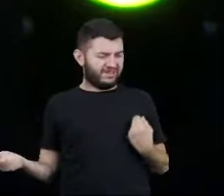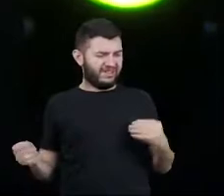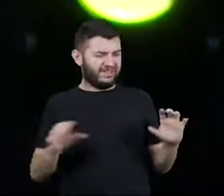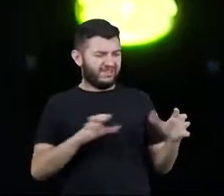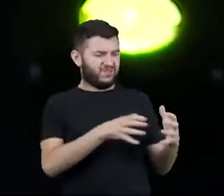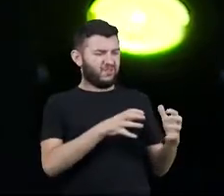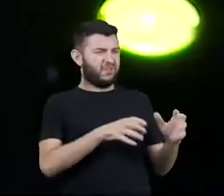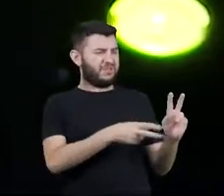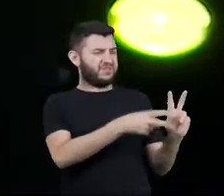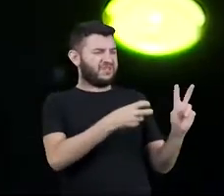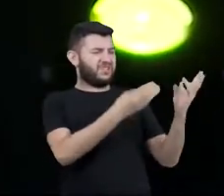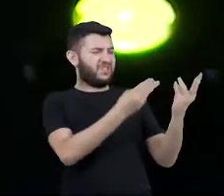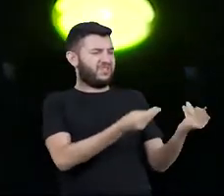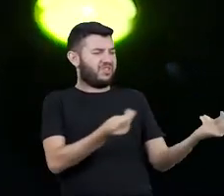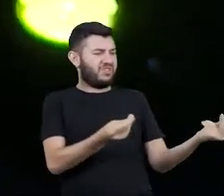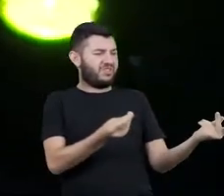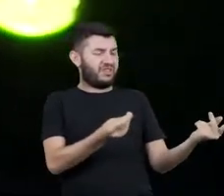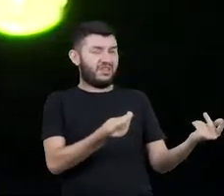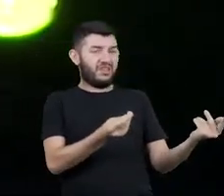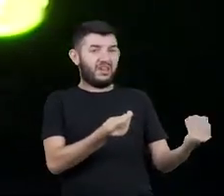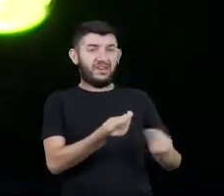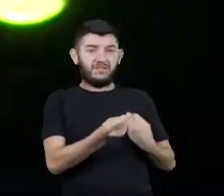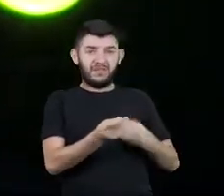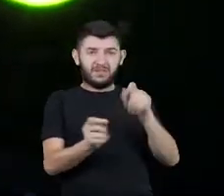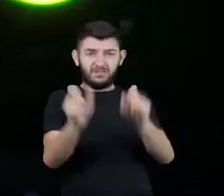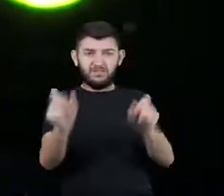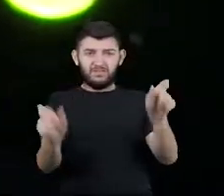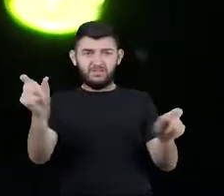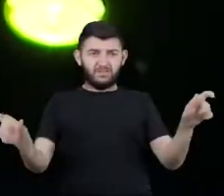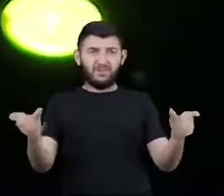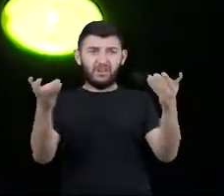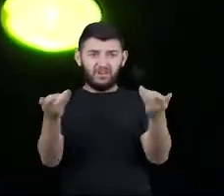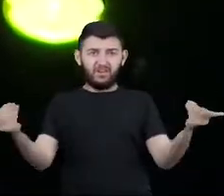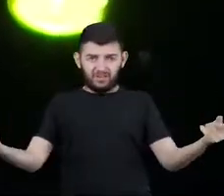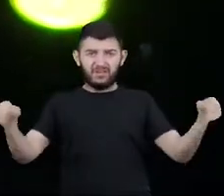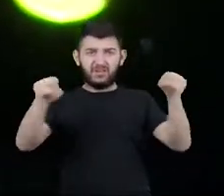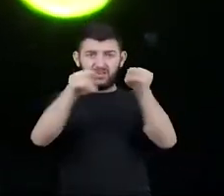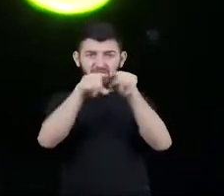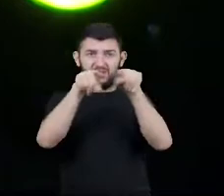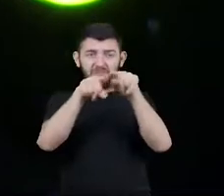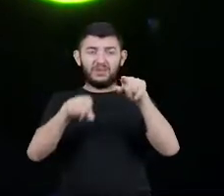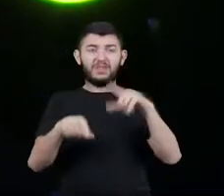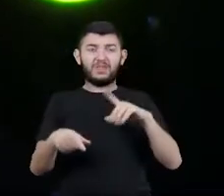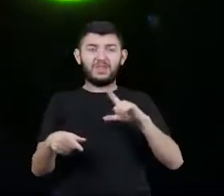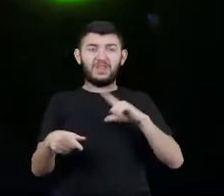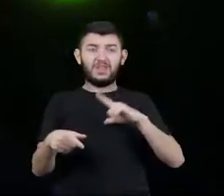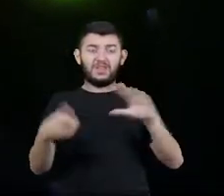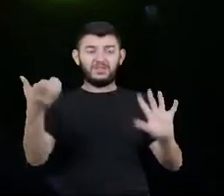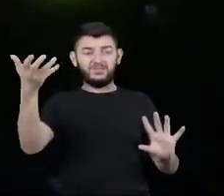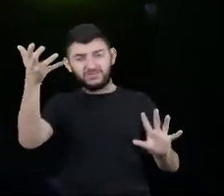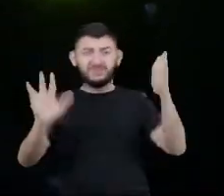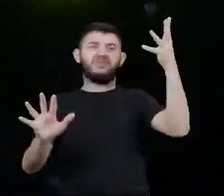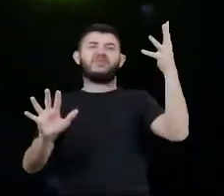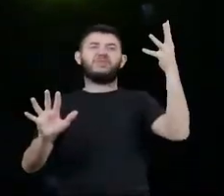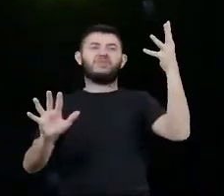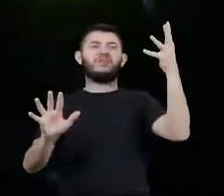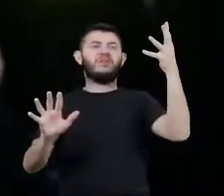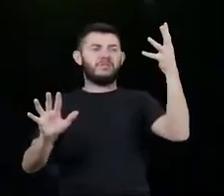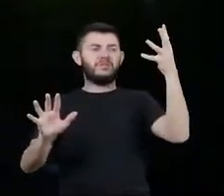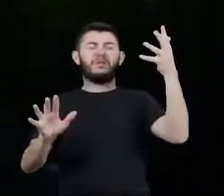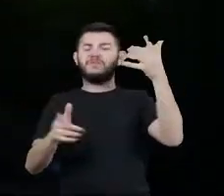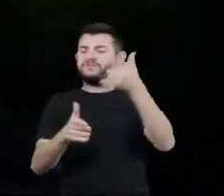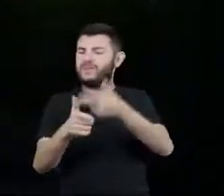A gente está vivendo uma crise climática e a gente precisa de mudanças radicais e urgentes. E a gente não pode